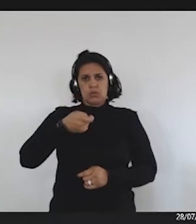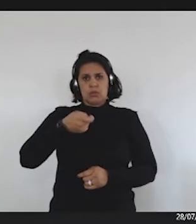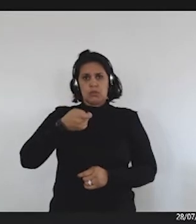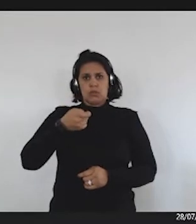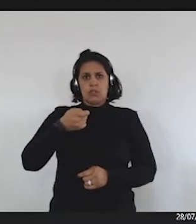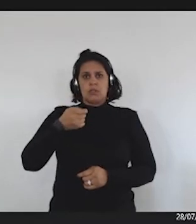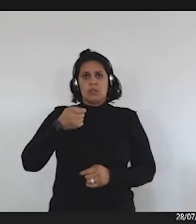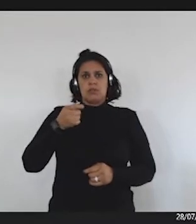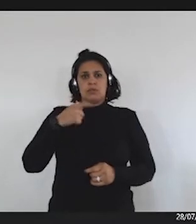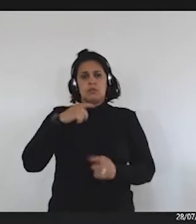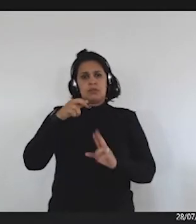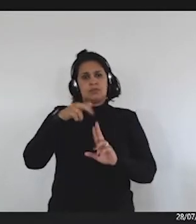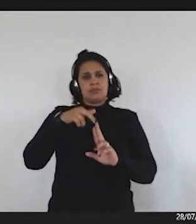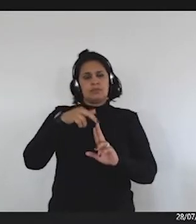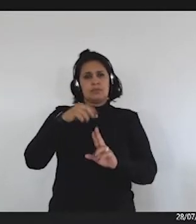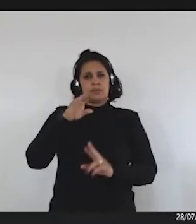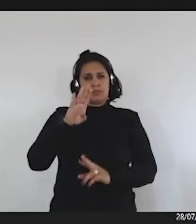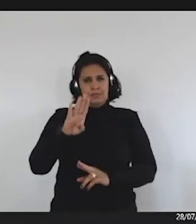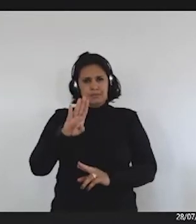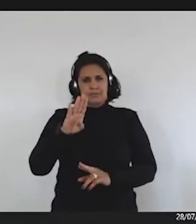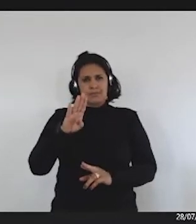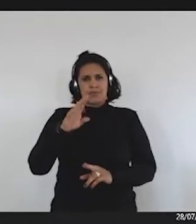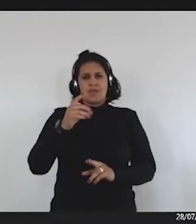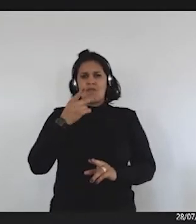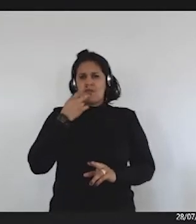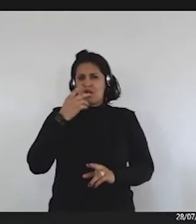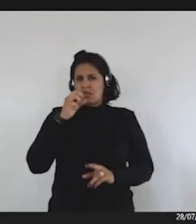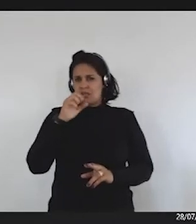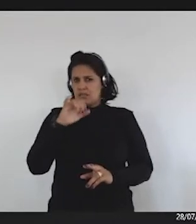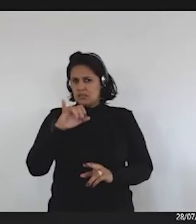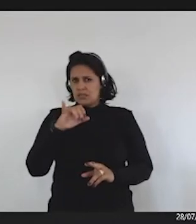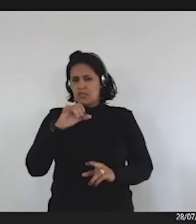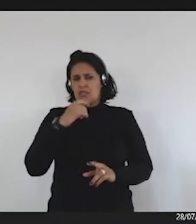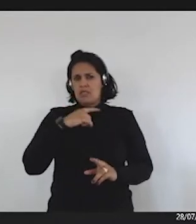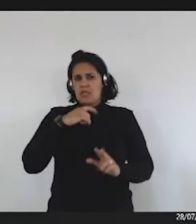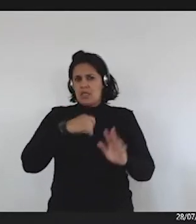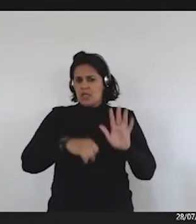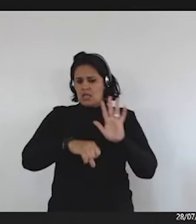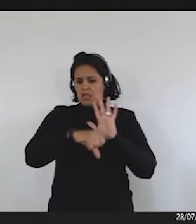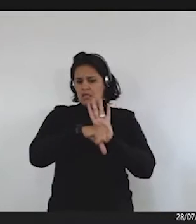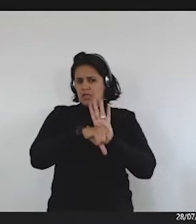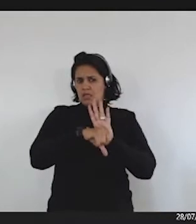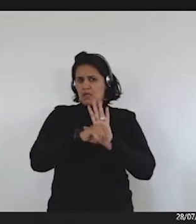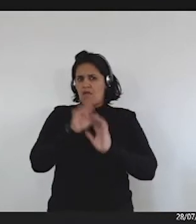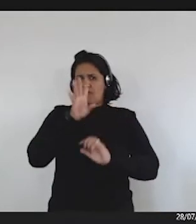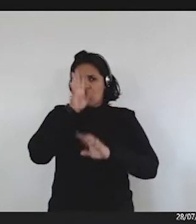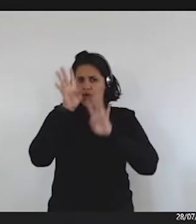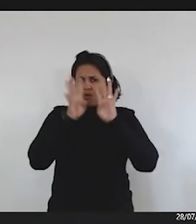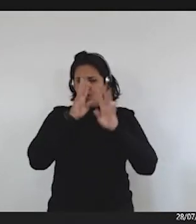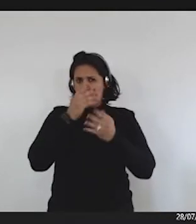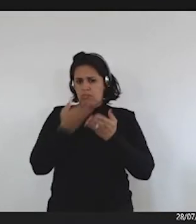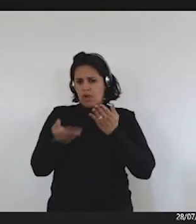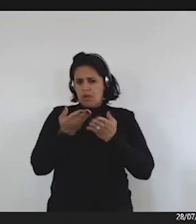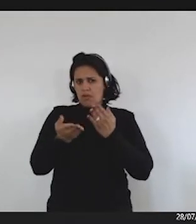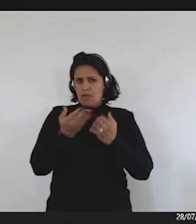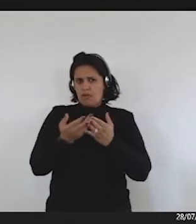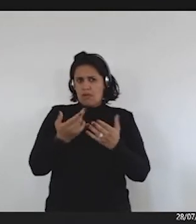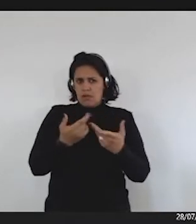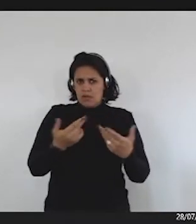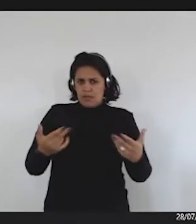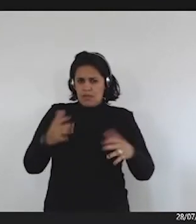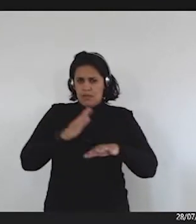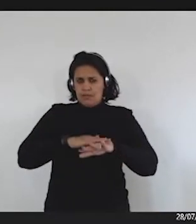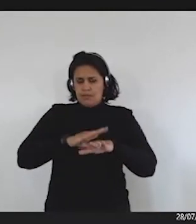8.906, prevendo a criminalização da violação das prerrogativas, acaba sendo o que eu